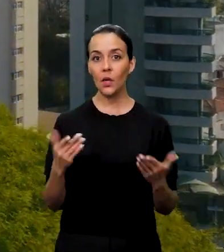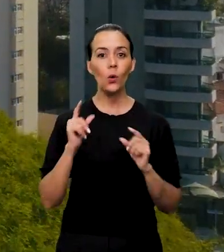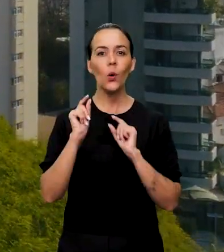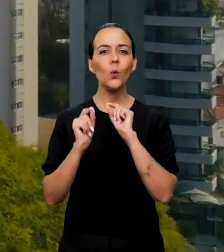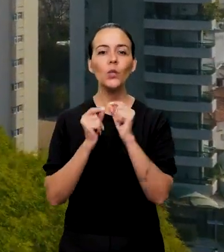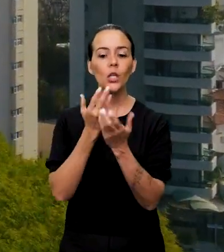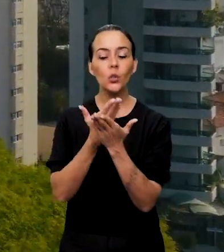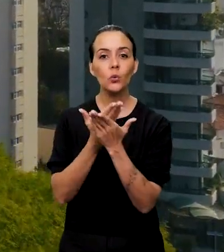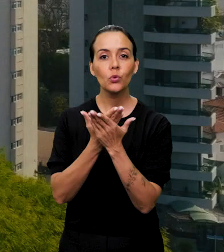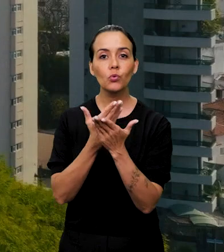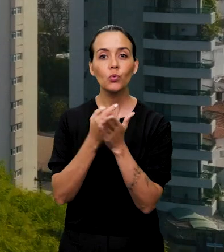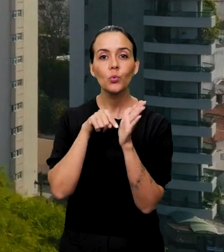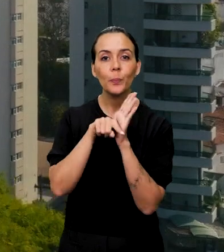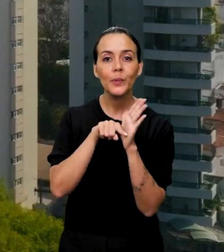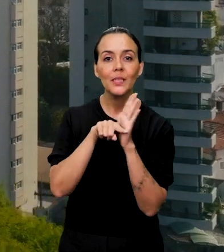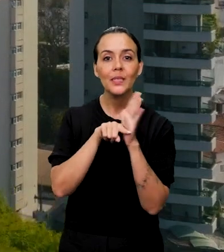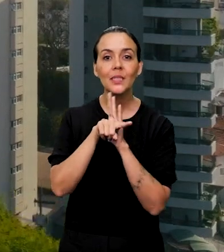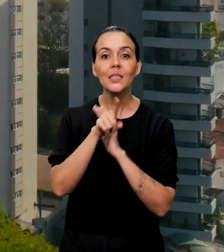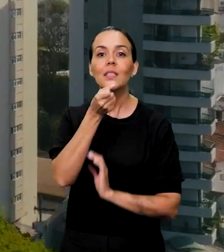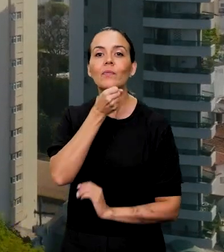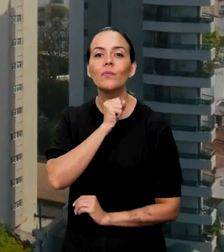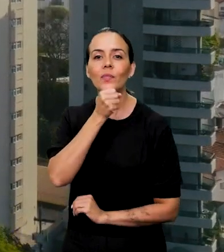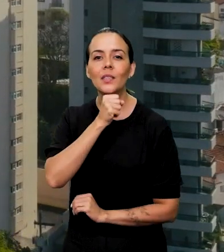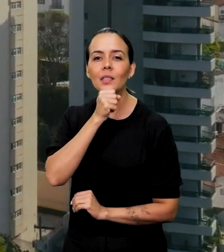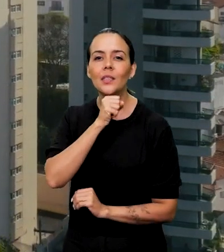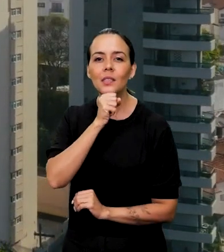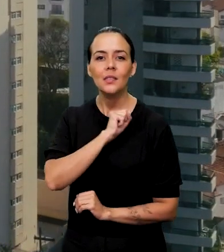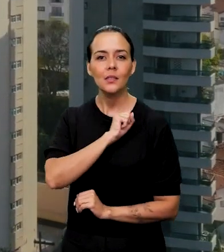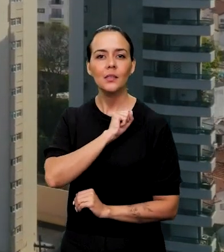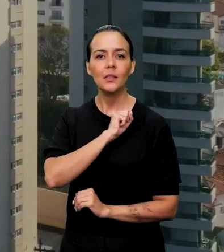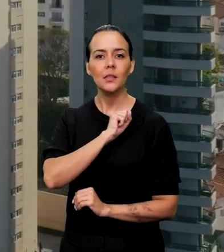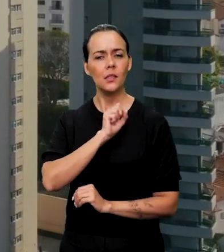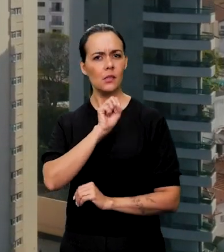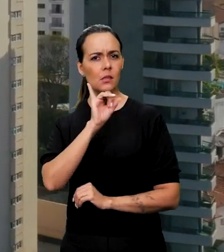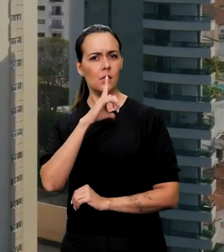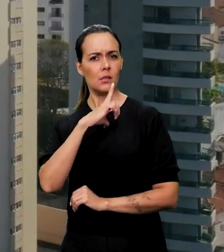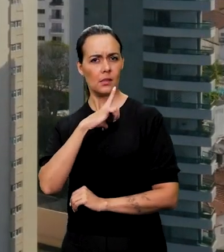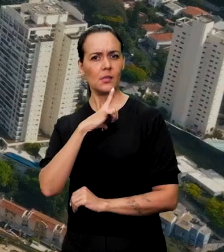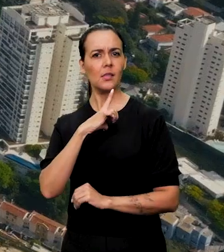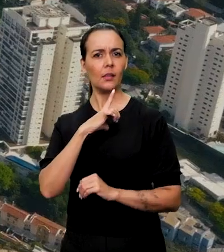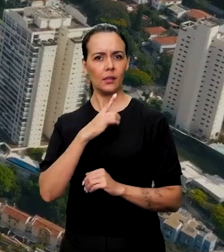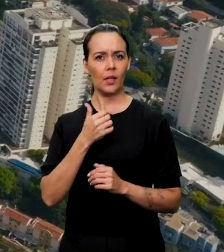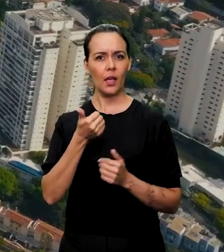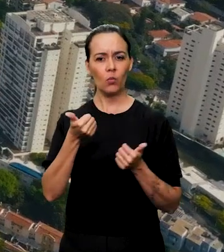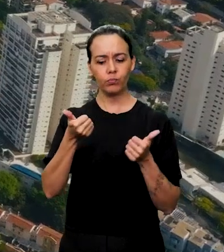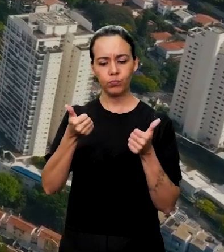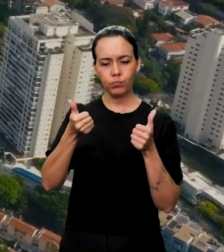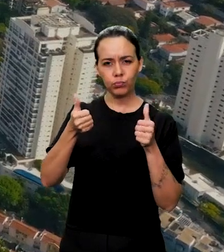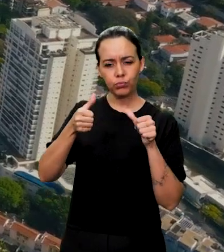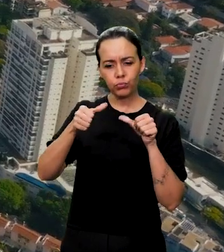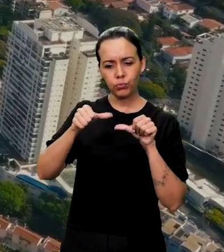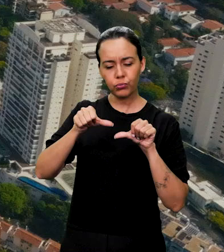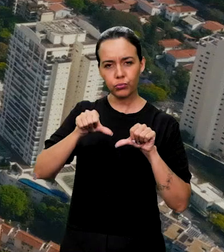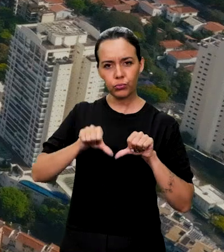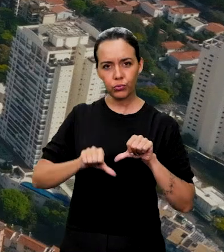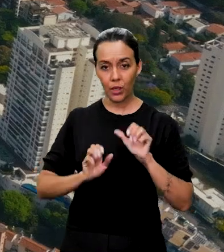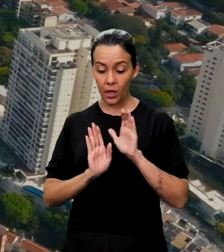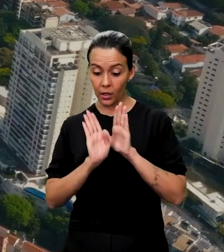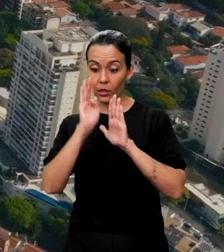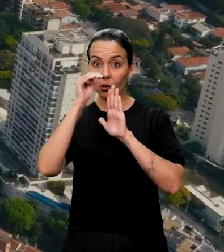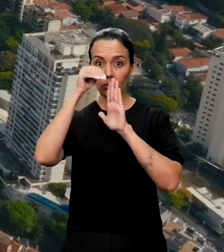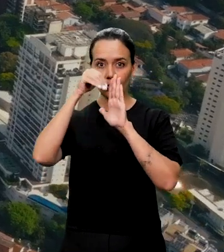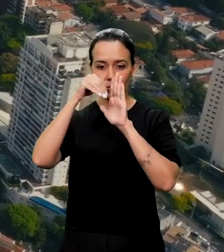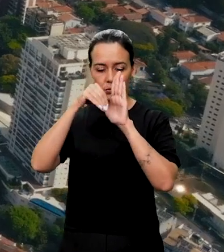tem mostrado? É que se existe um decréscimo, uma diminuição da